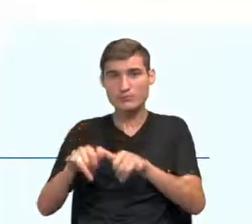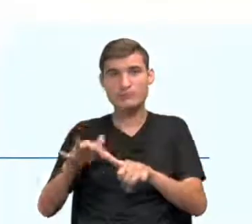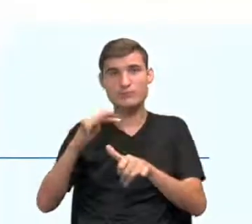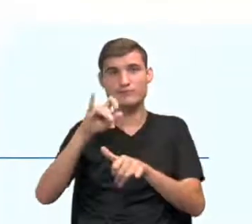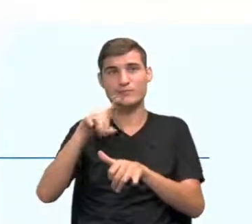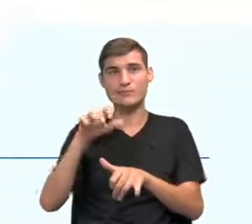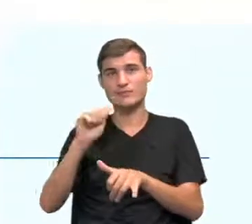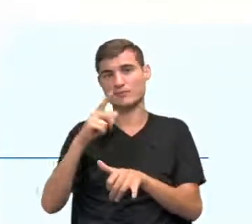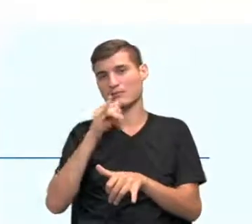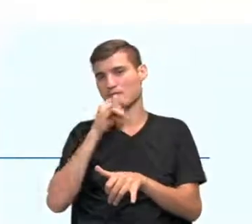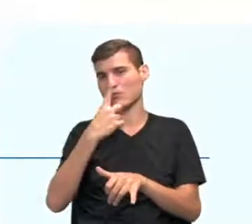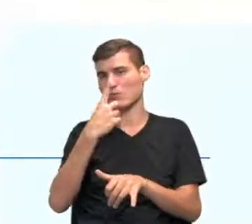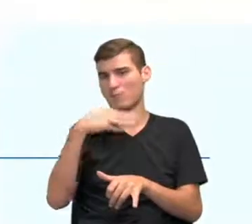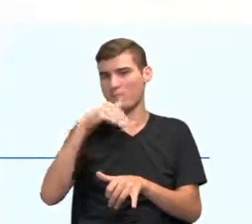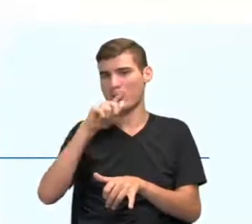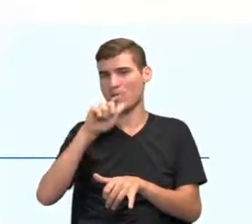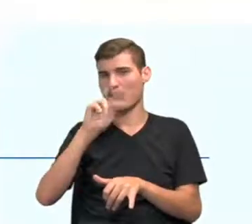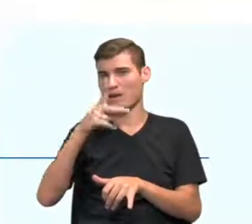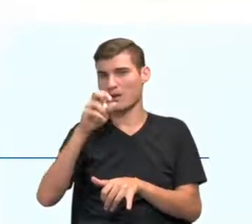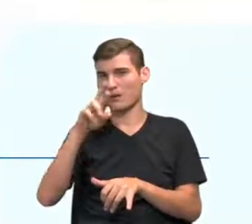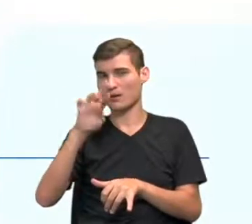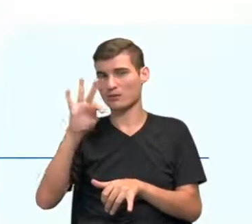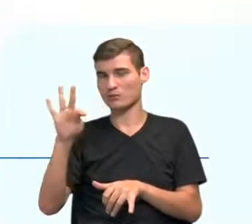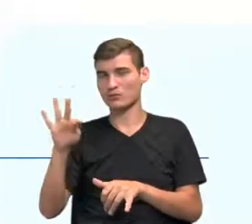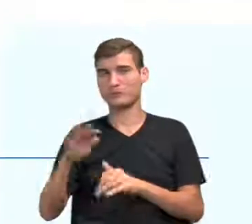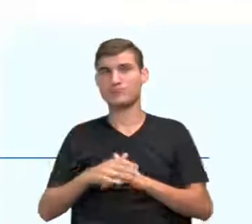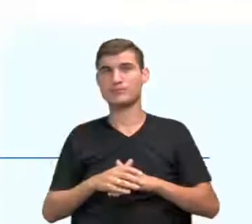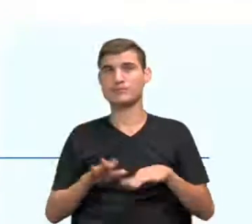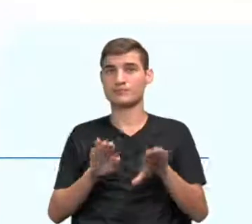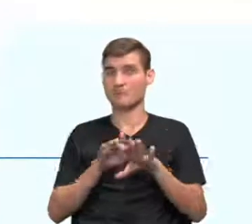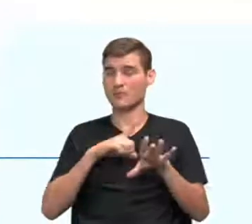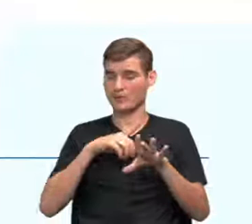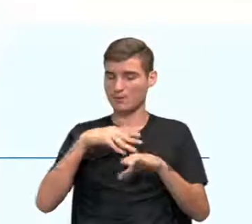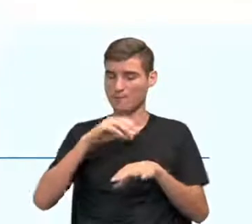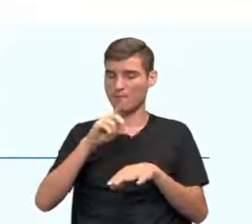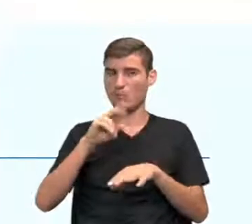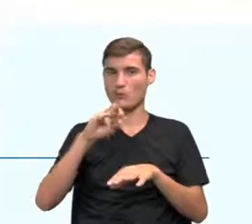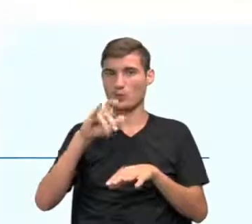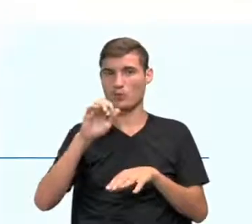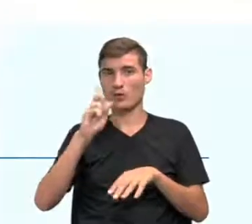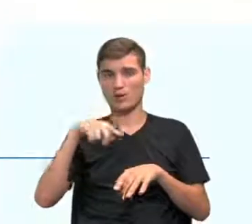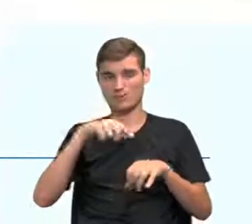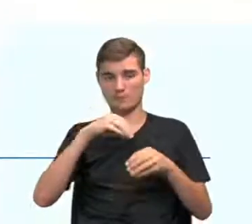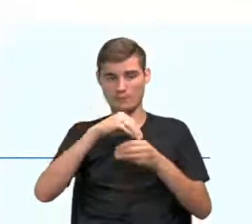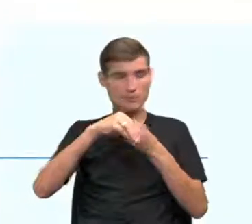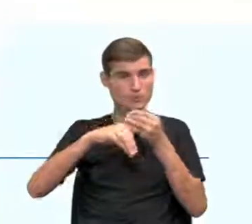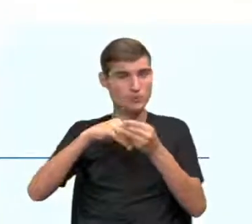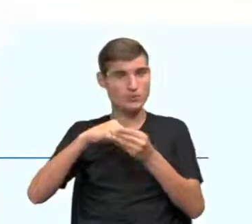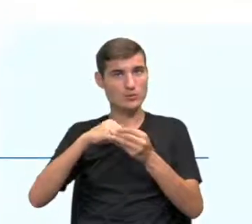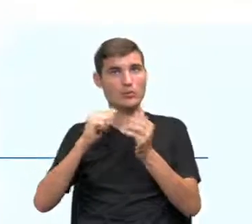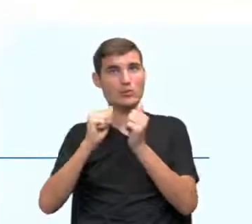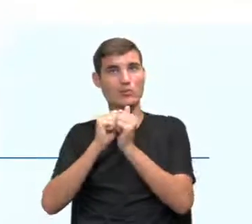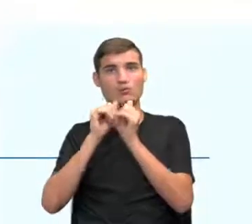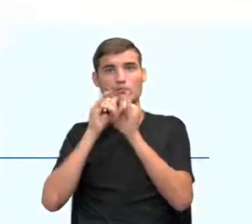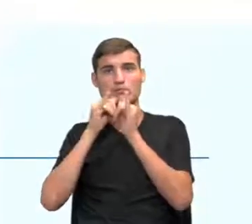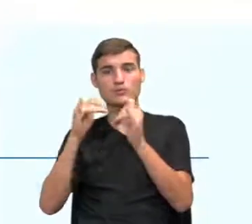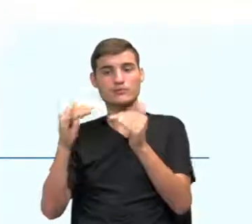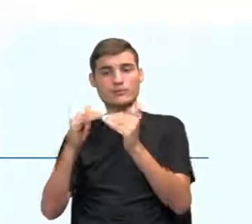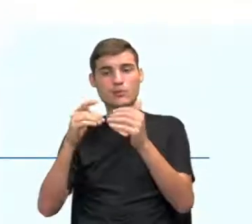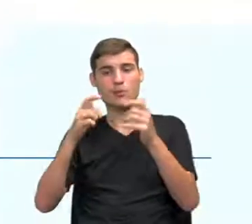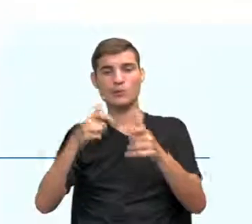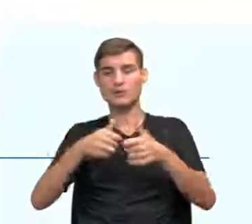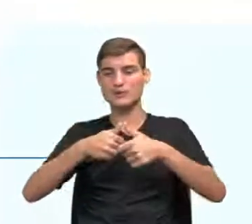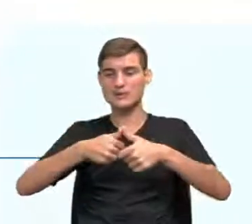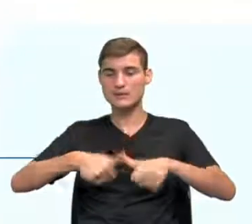1 MHz. E tem um modulador, vai misturar esse 1 MHz com o meu sinal que